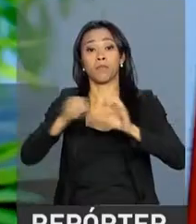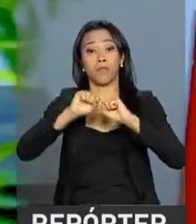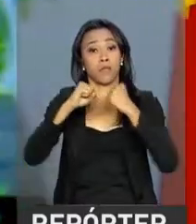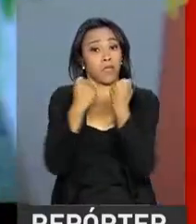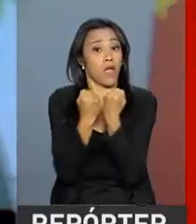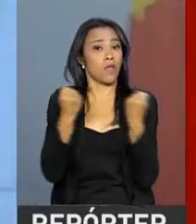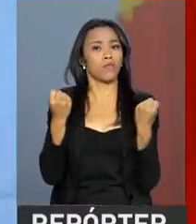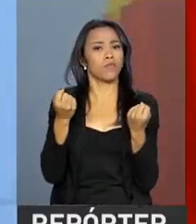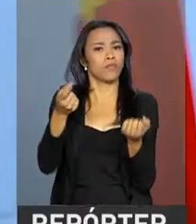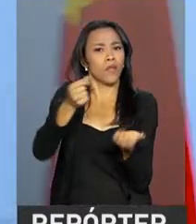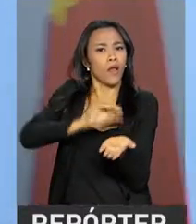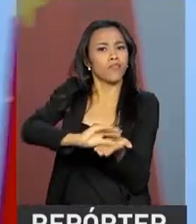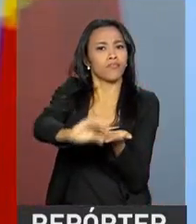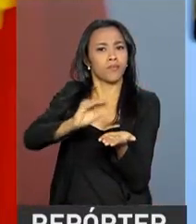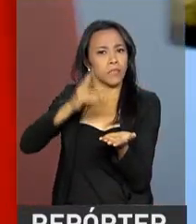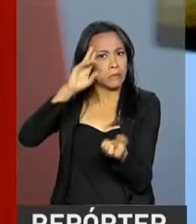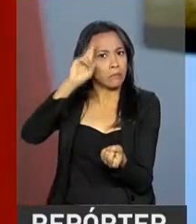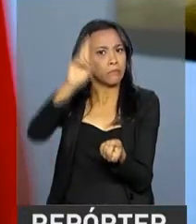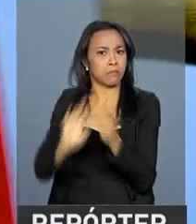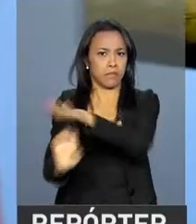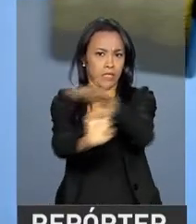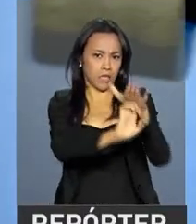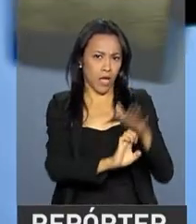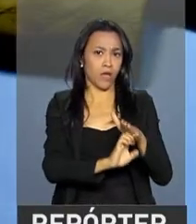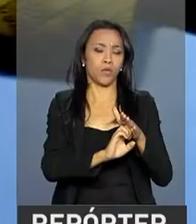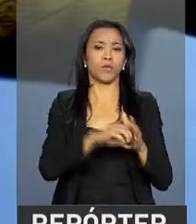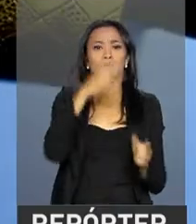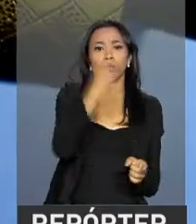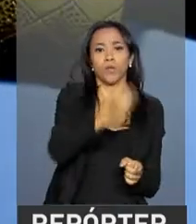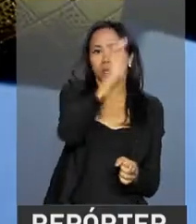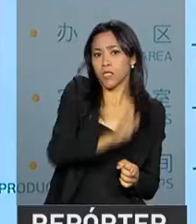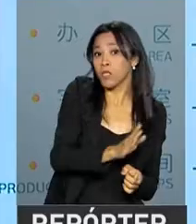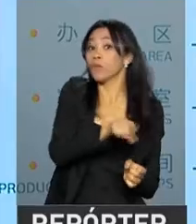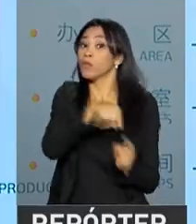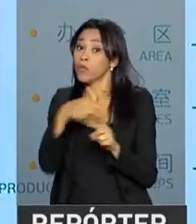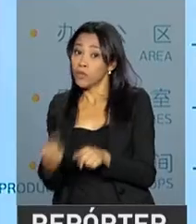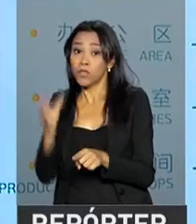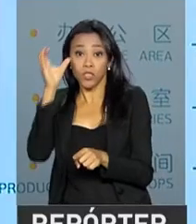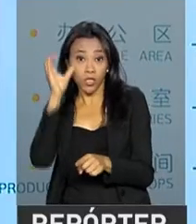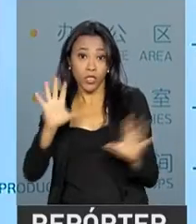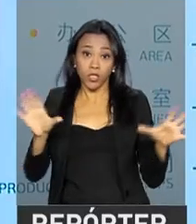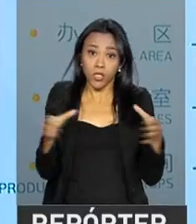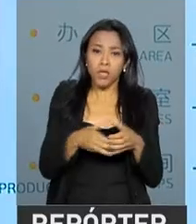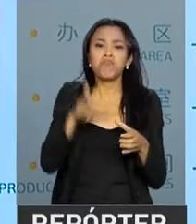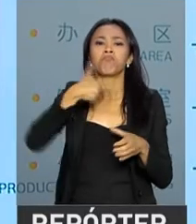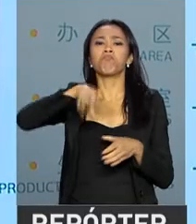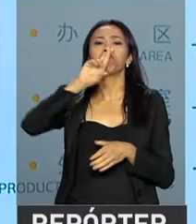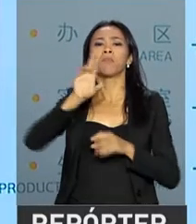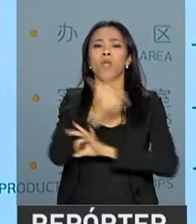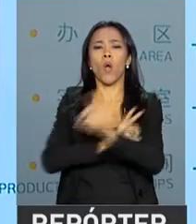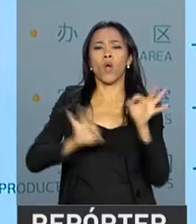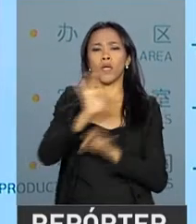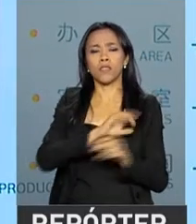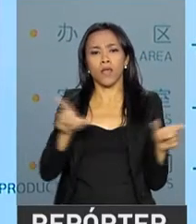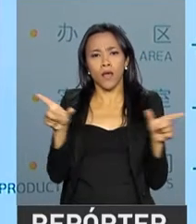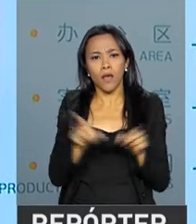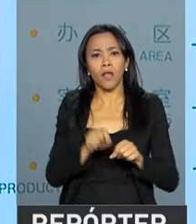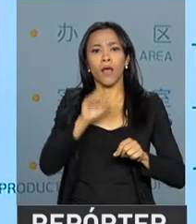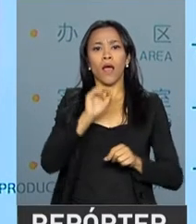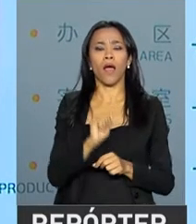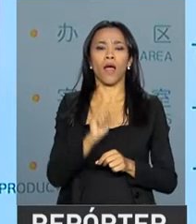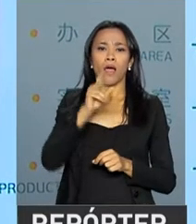investimentos para empresários chineses e brasileiros organizado pela agência brasileira de promoção de exportações e